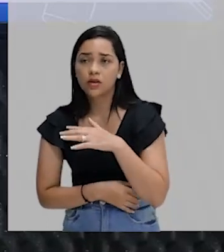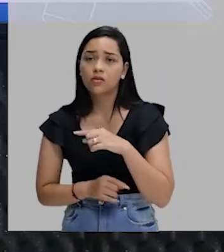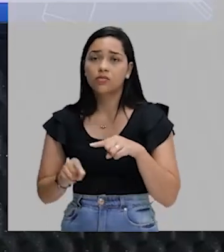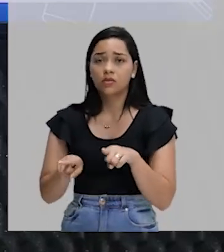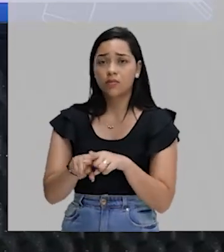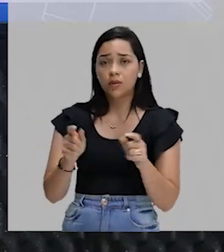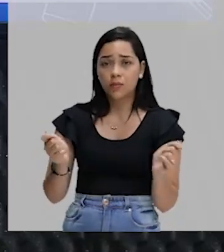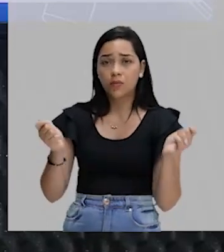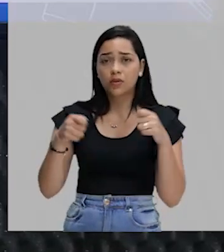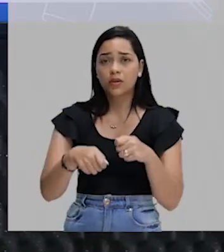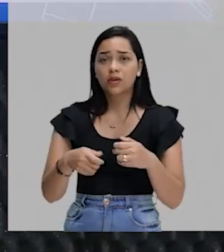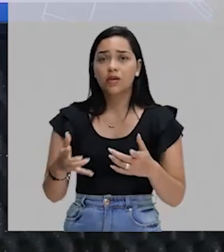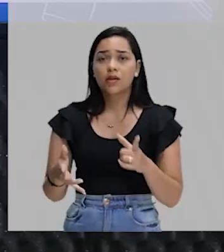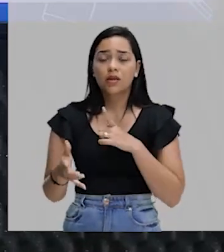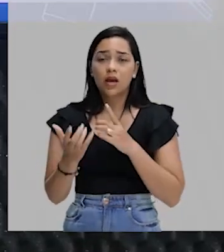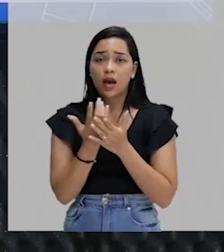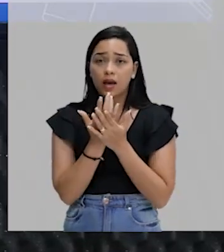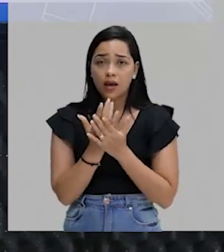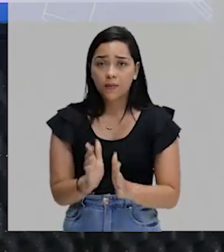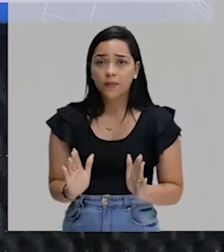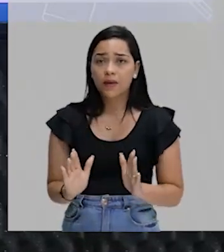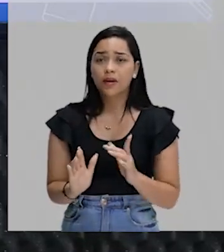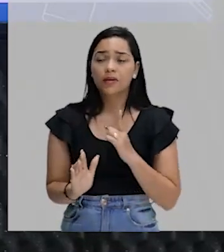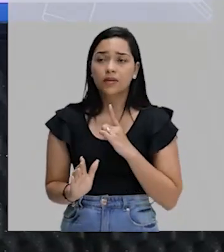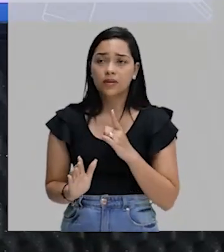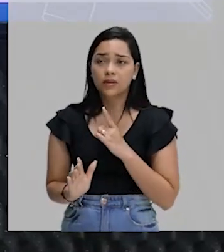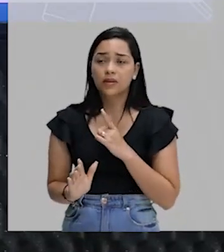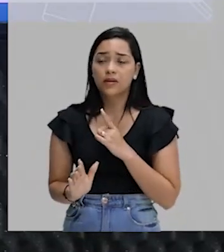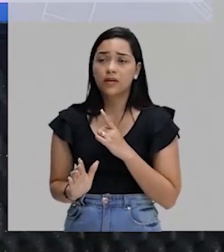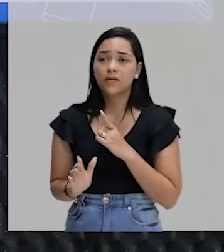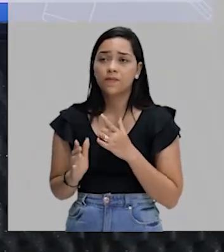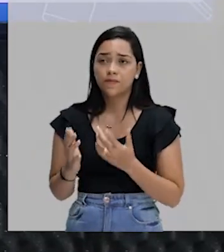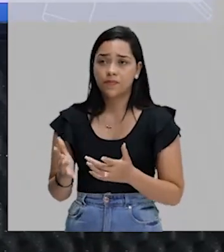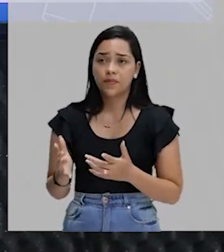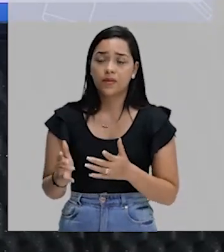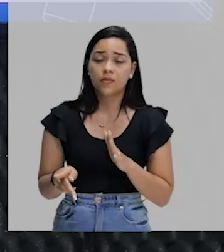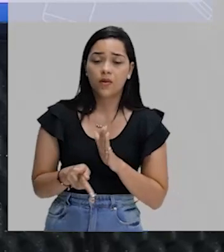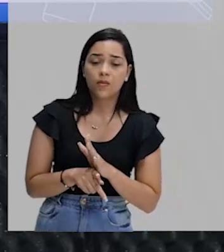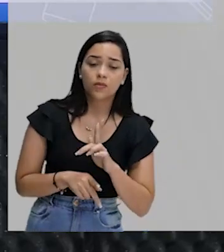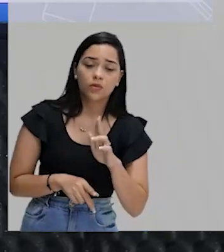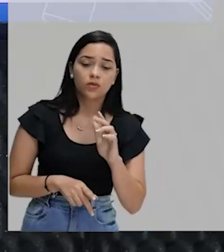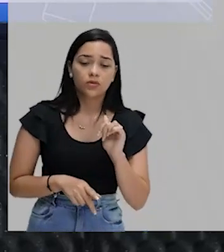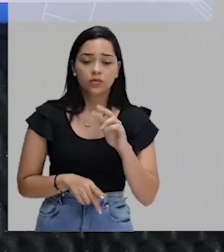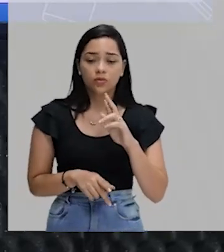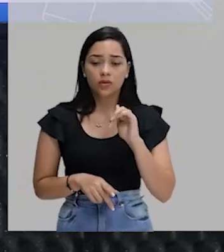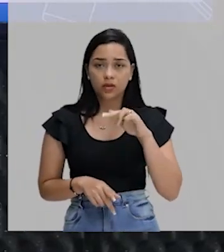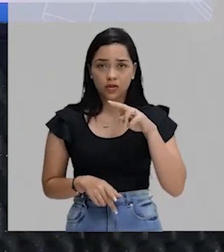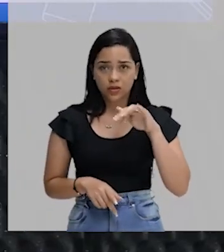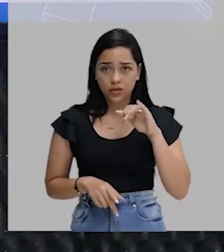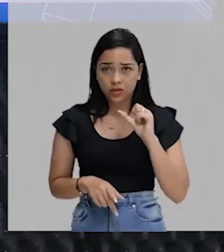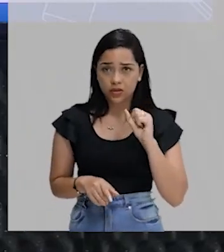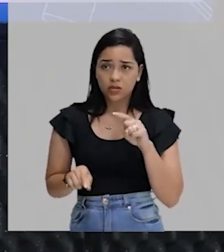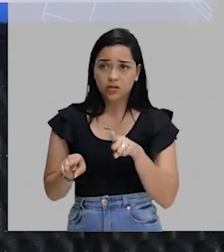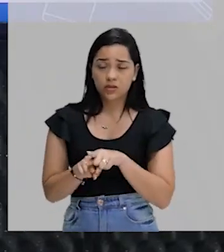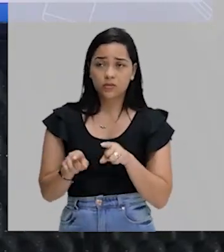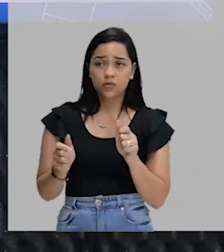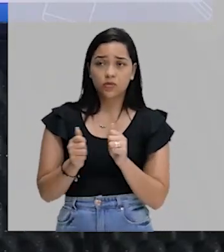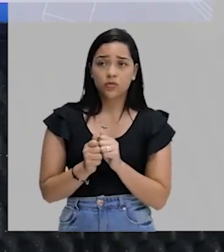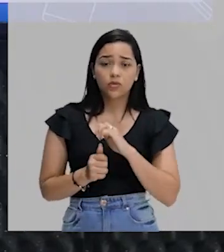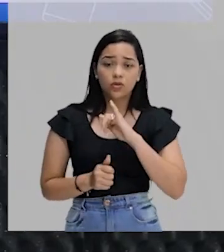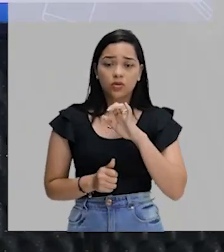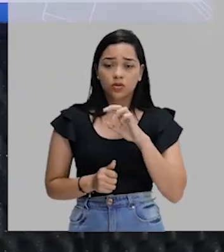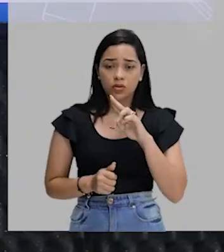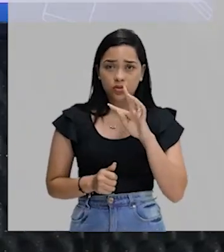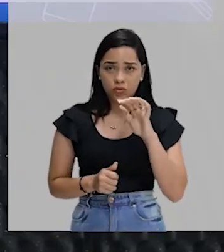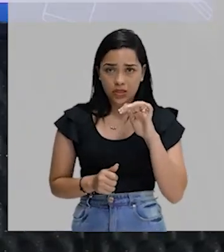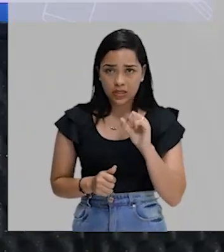para poder acabar com a resistência dos guaranis, apoiado pelos